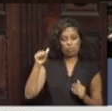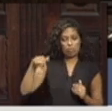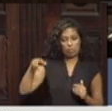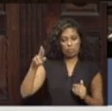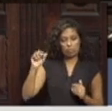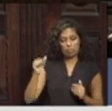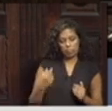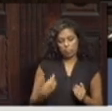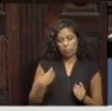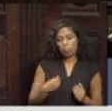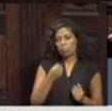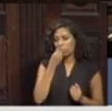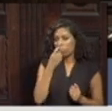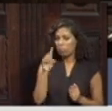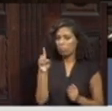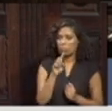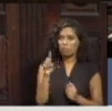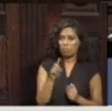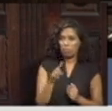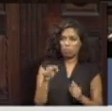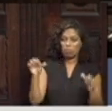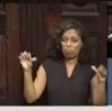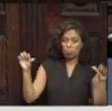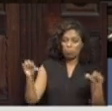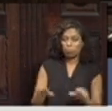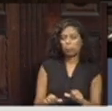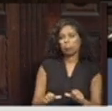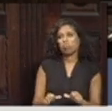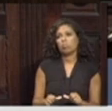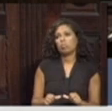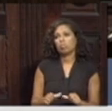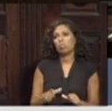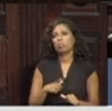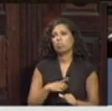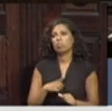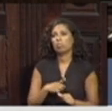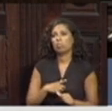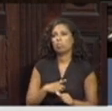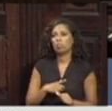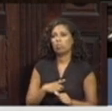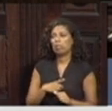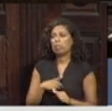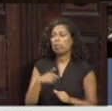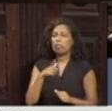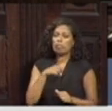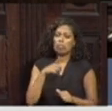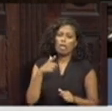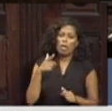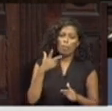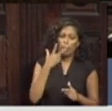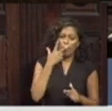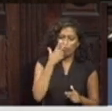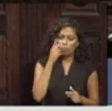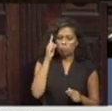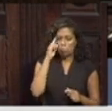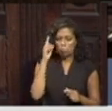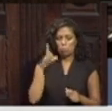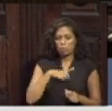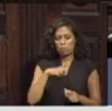sejam preservados, mas que, sobretudo, seja preservada a integridade da população de Angra dos